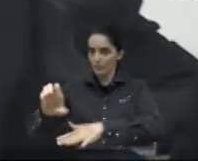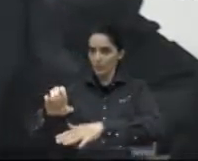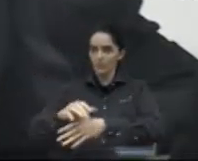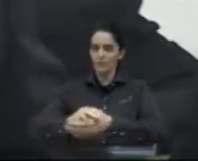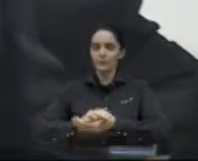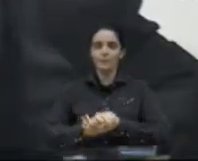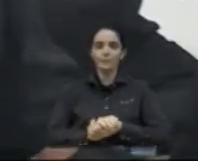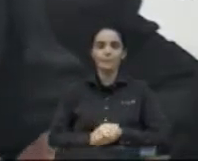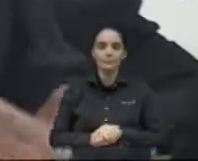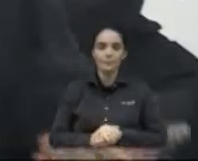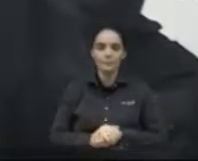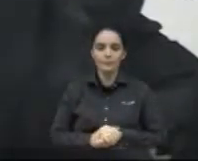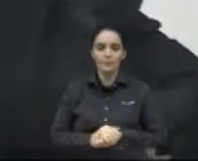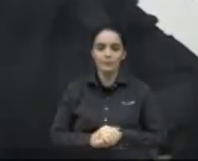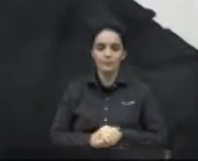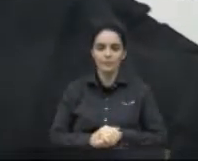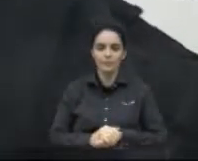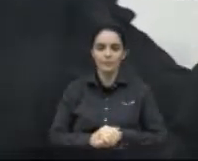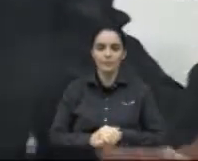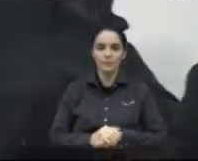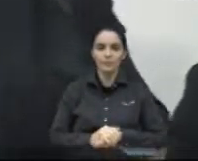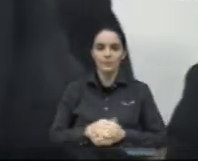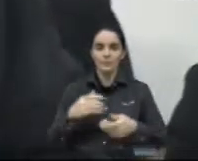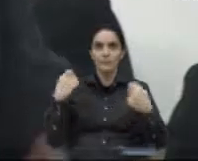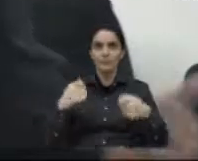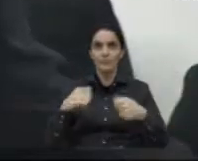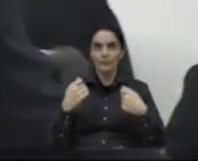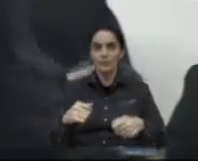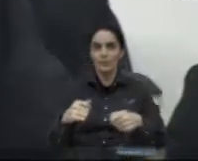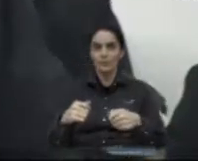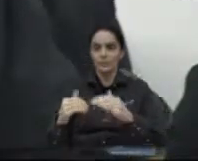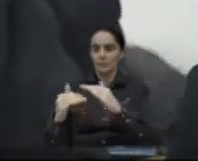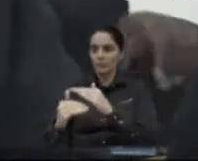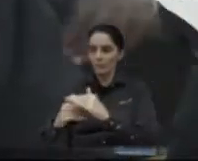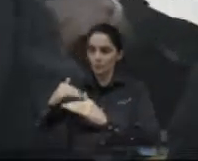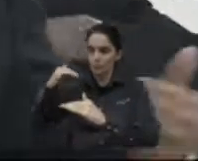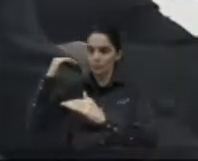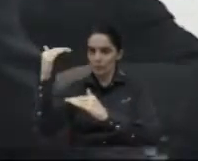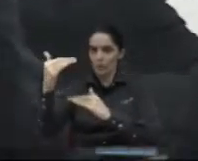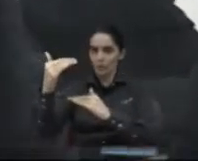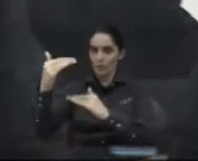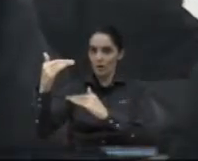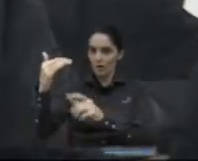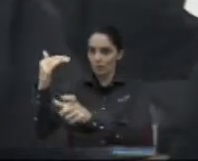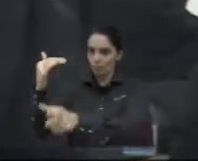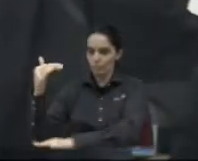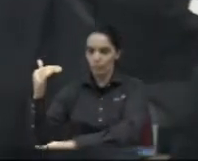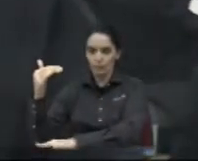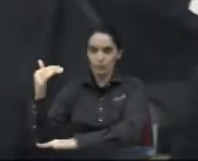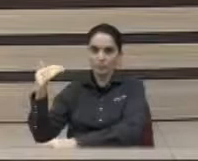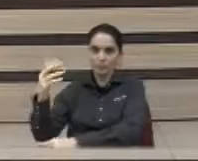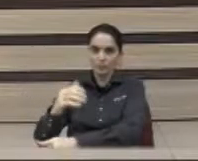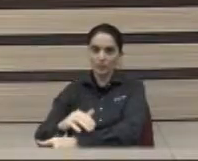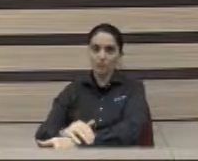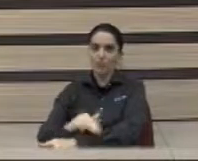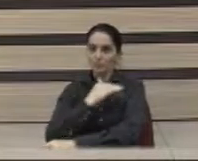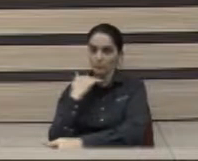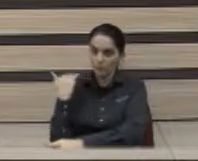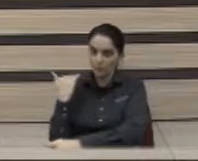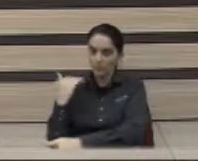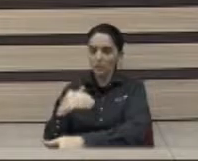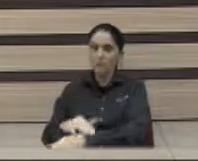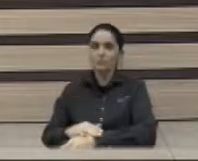que houve necessidade de uma superação em cima da falta dele, não só por parte de Vossa Excelência, mas por